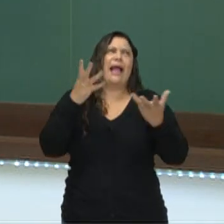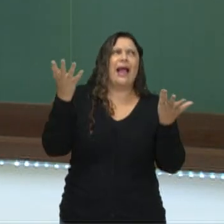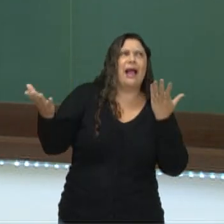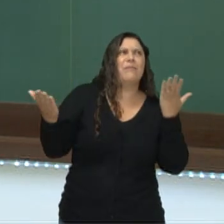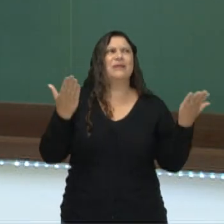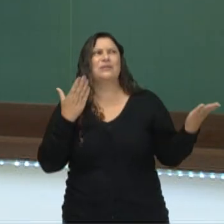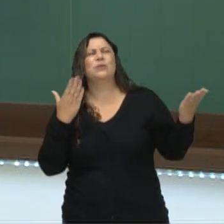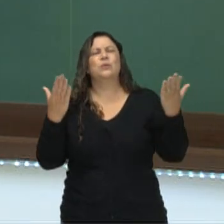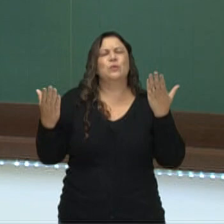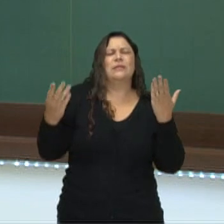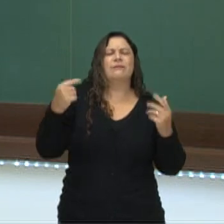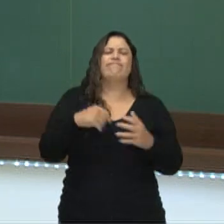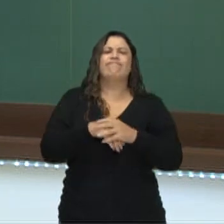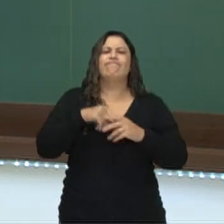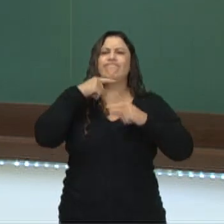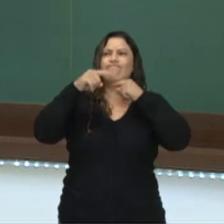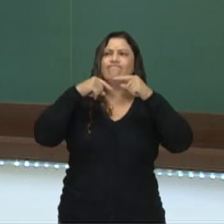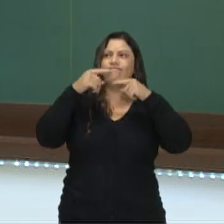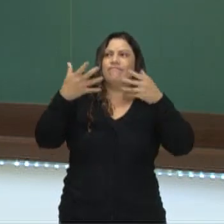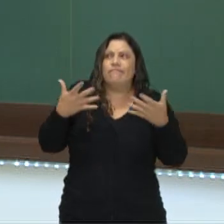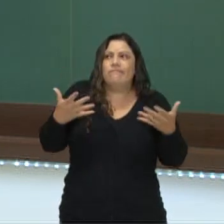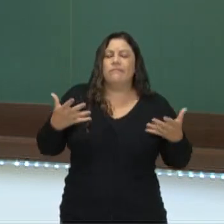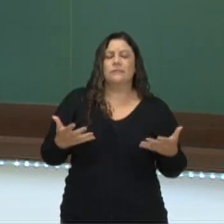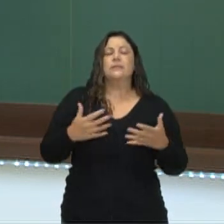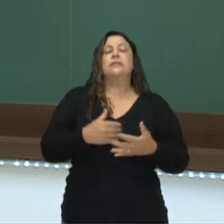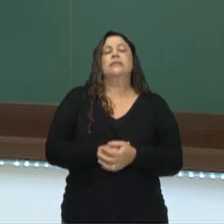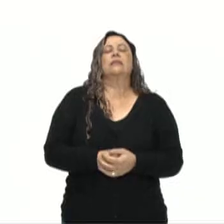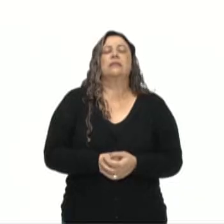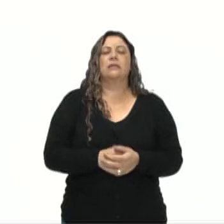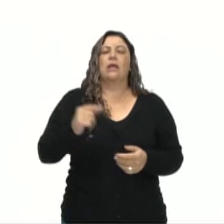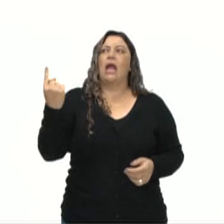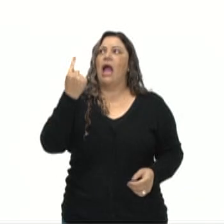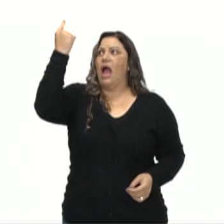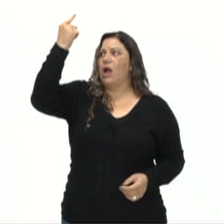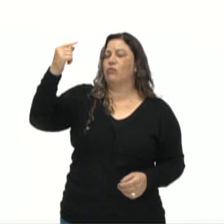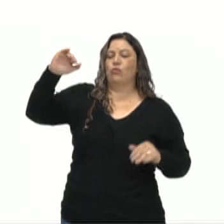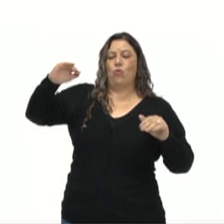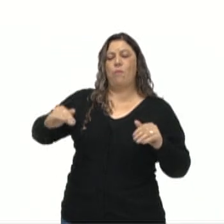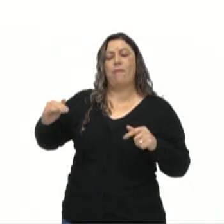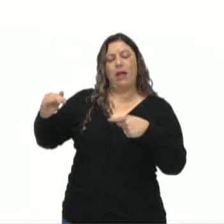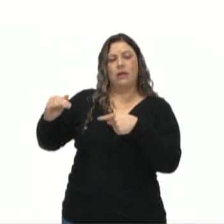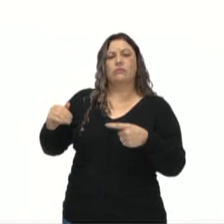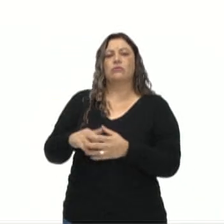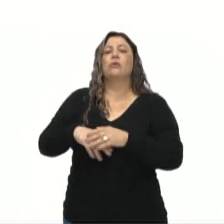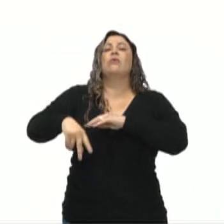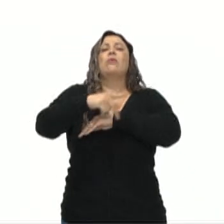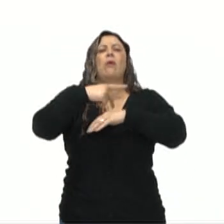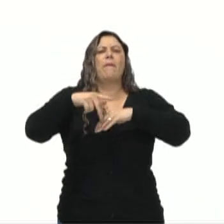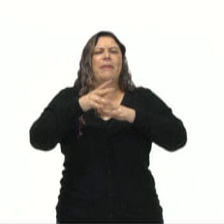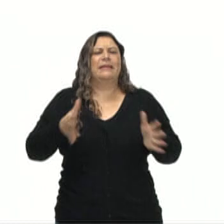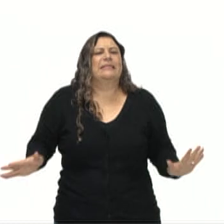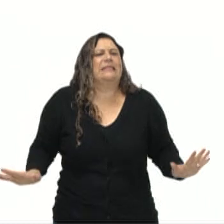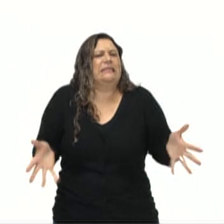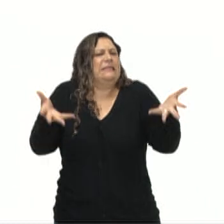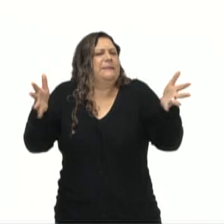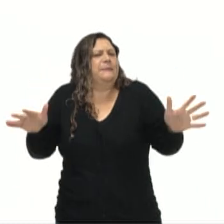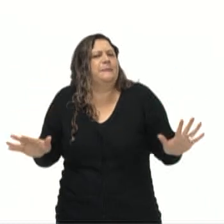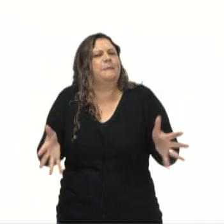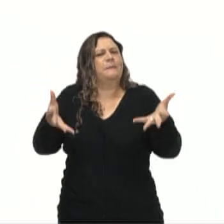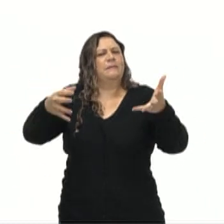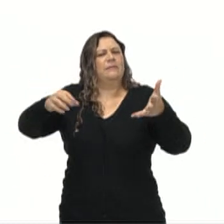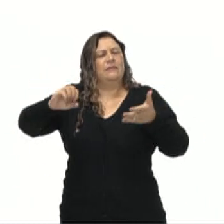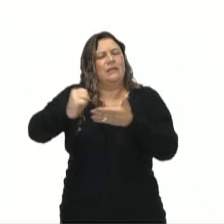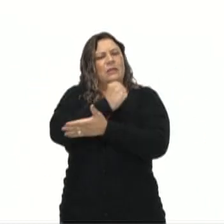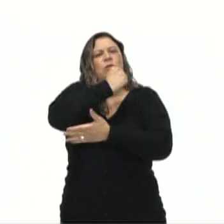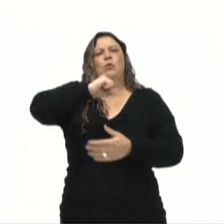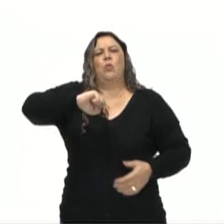qual que é o Tutsi mesmo, alto ou baixo? Só para você conseguir lembrar. Qual país incentivou o ódio entre eles? E qual a